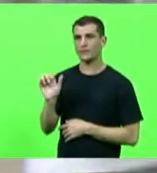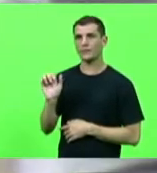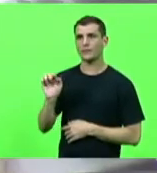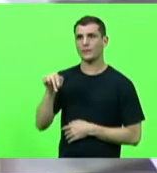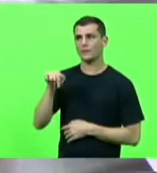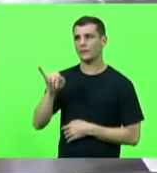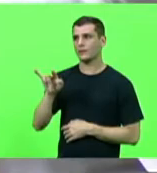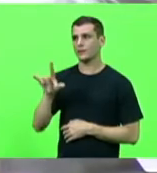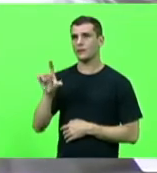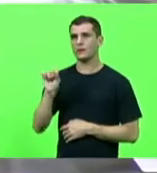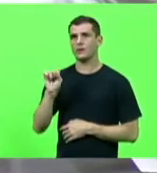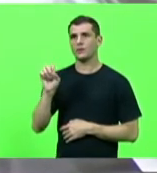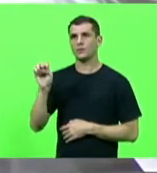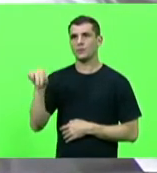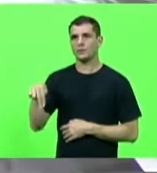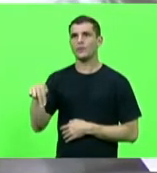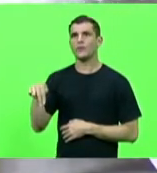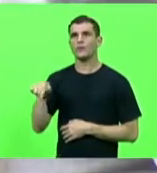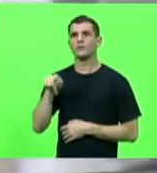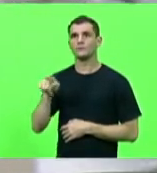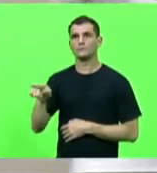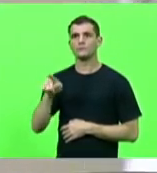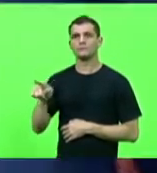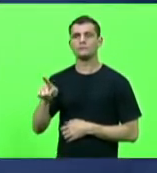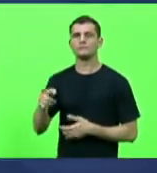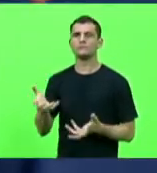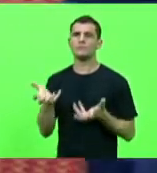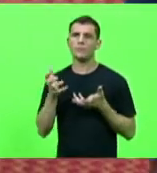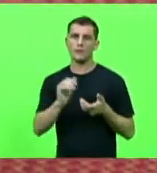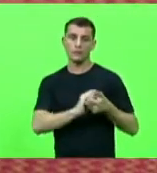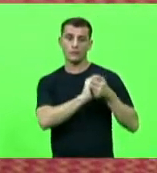aqui a família do